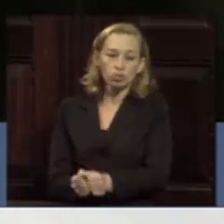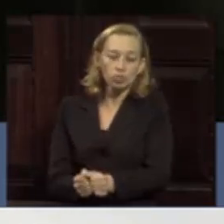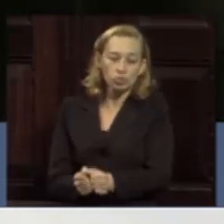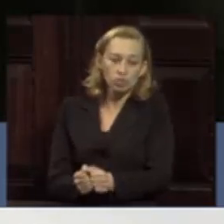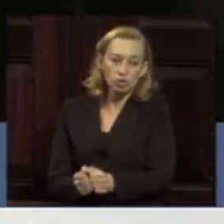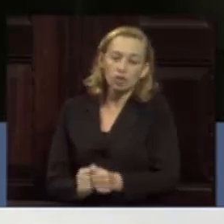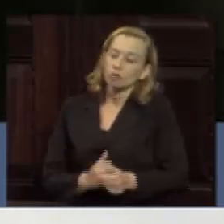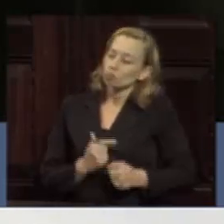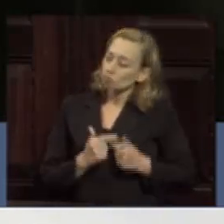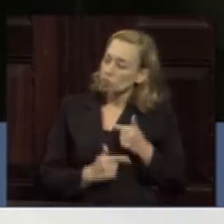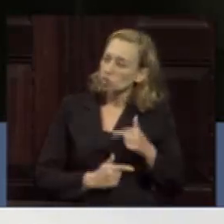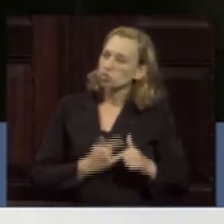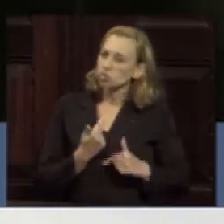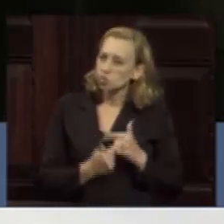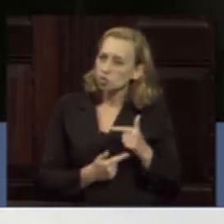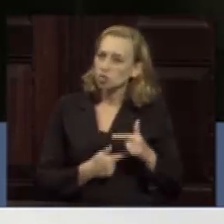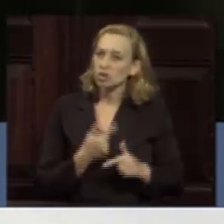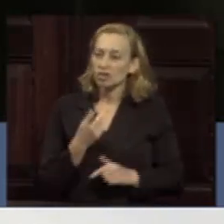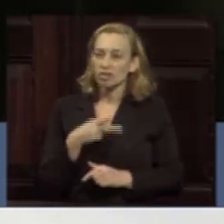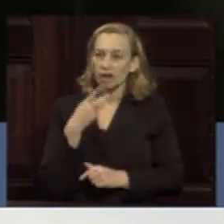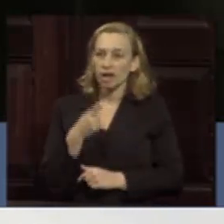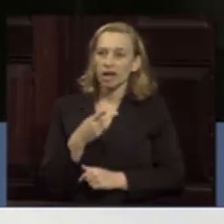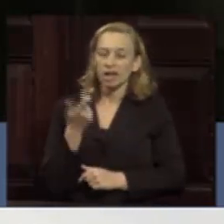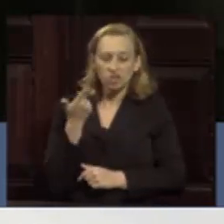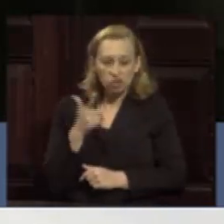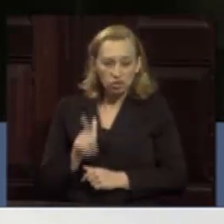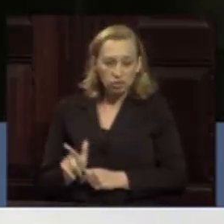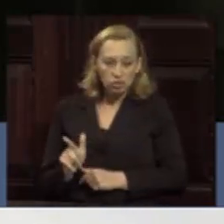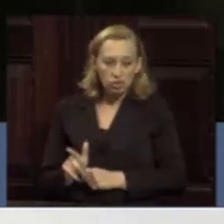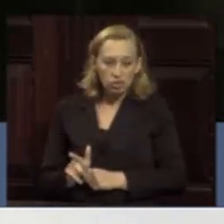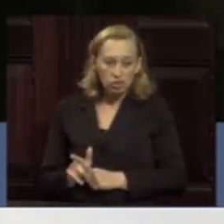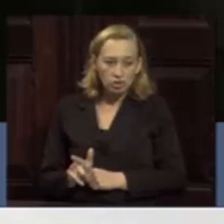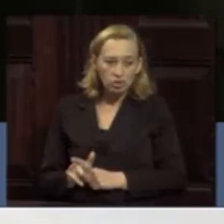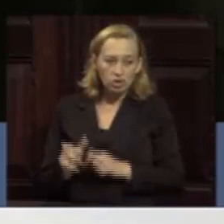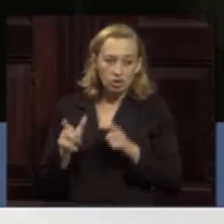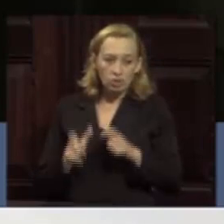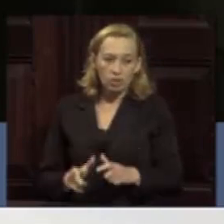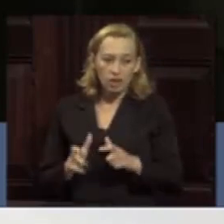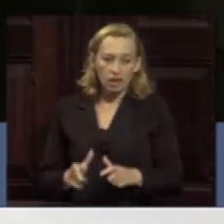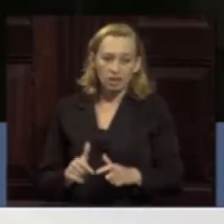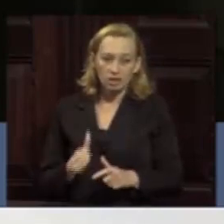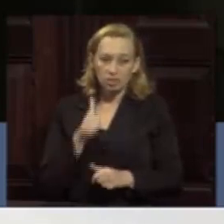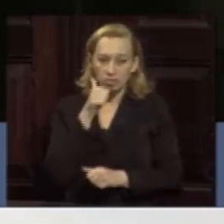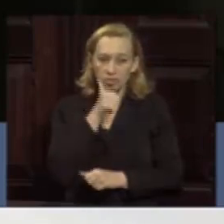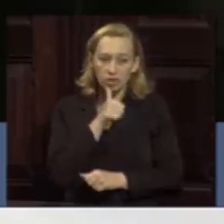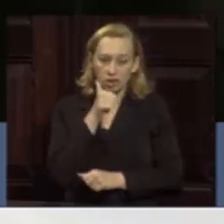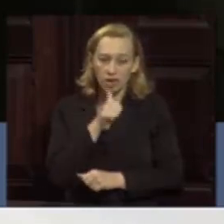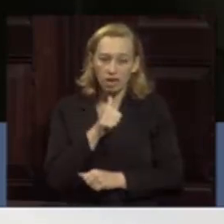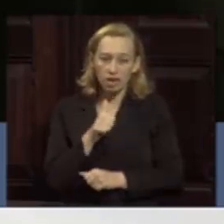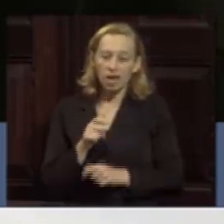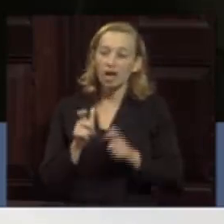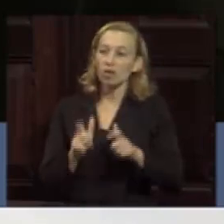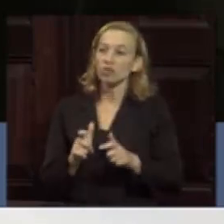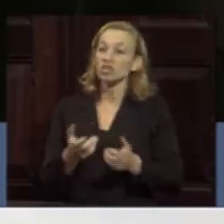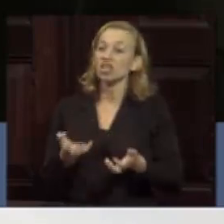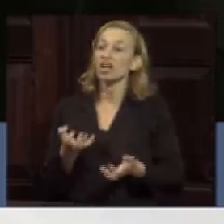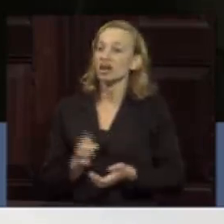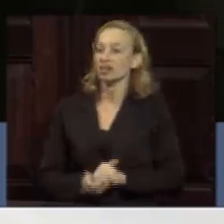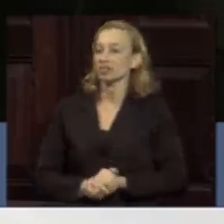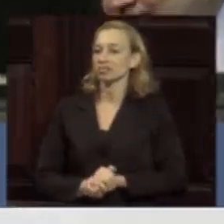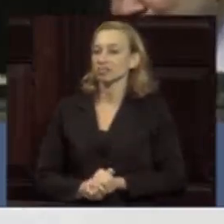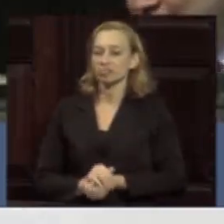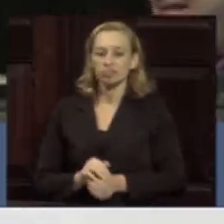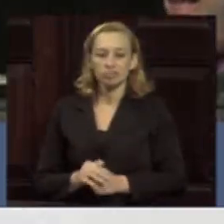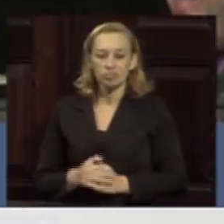nossas lutas, e dizer mais uma vez que lugar de mulher é onde ela quiser. Muito obrigado, senhor